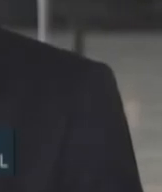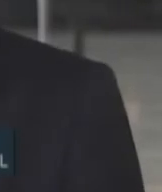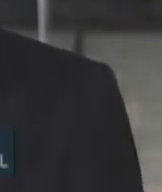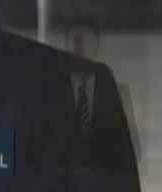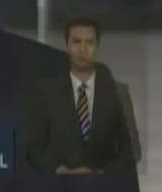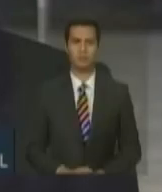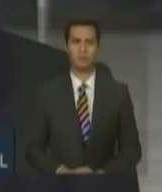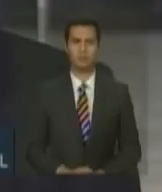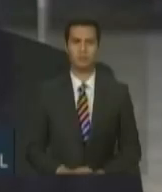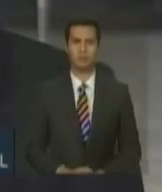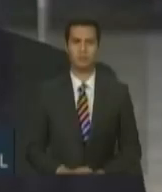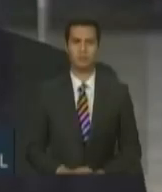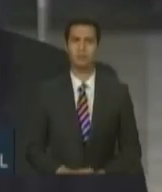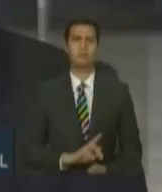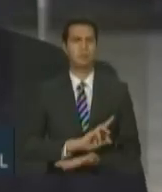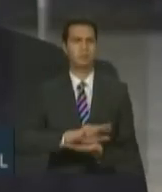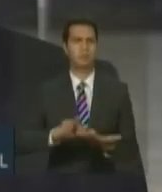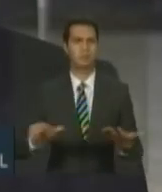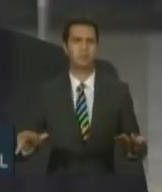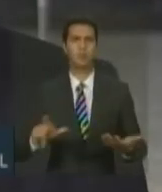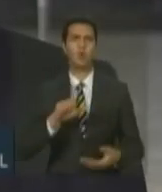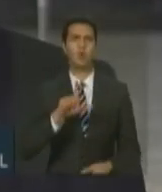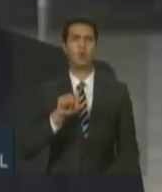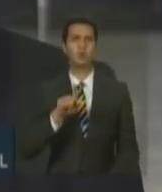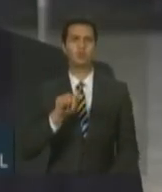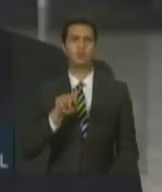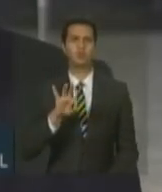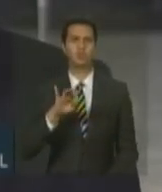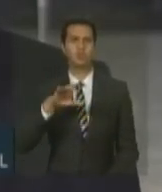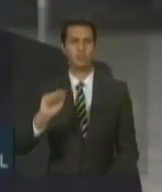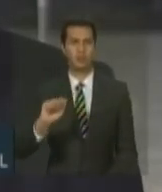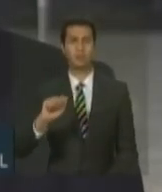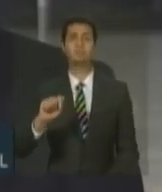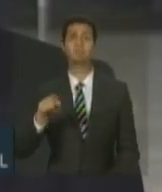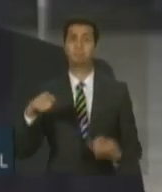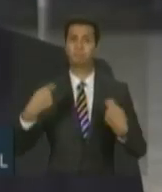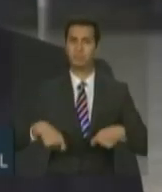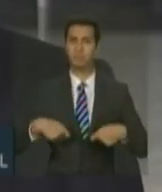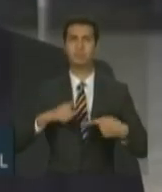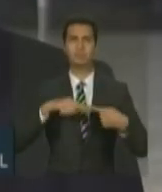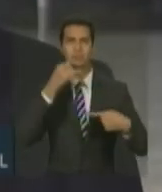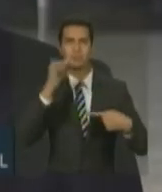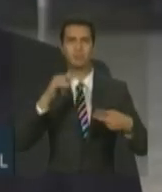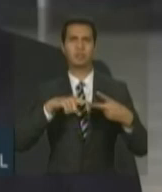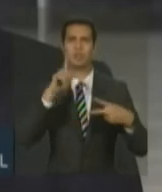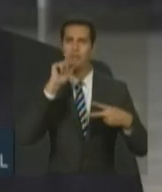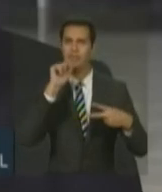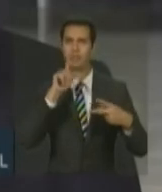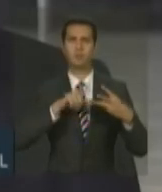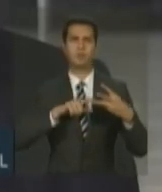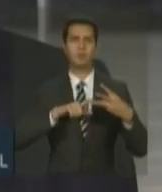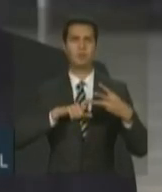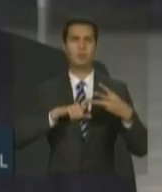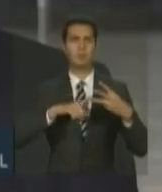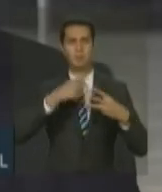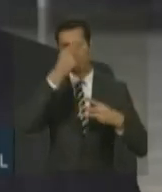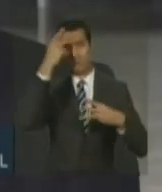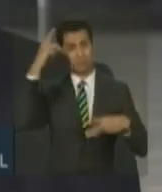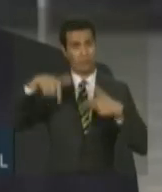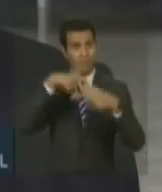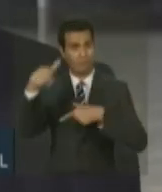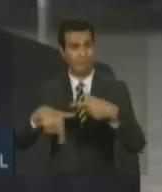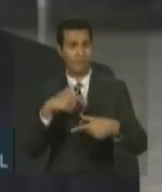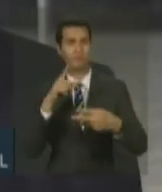colocaram? Toda essa discussão de logística, que é necessário, energia, água, formação de mão de obra. Tem um